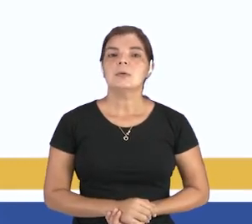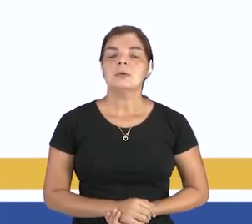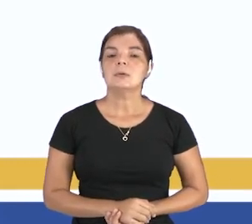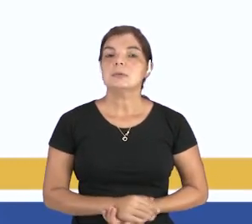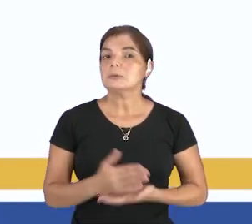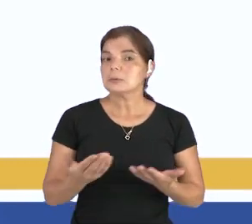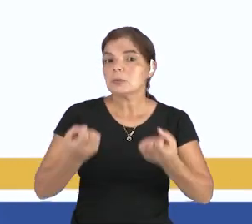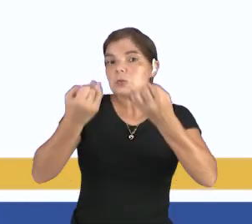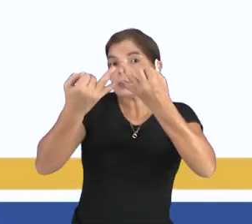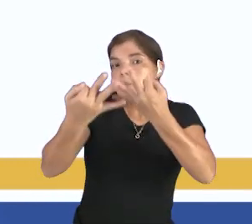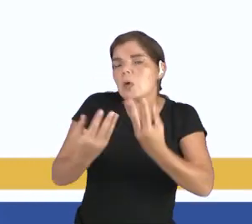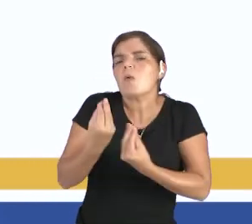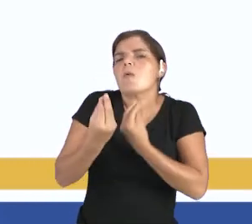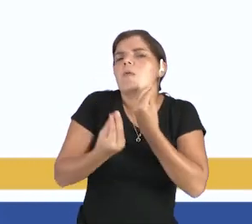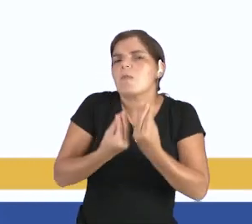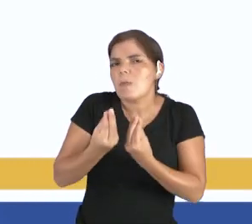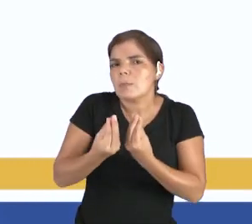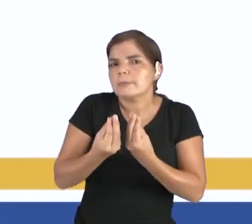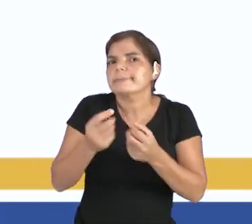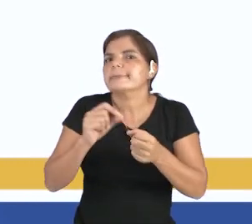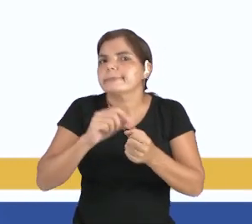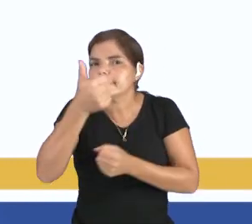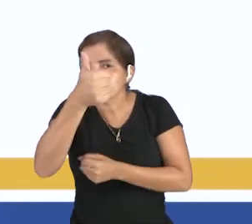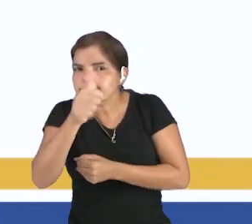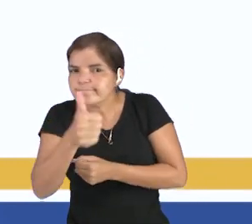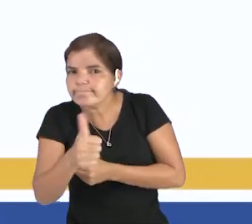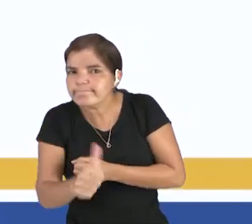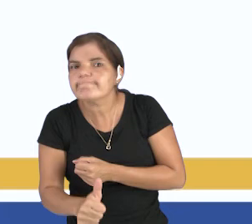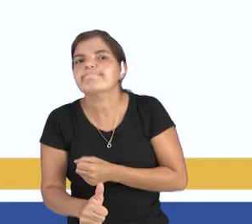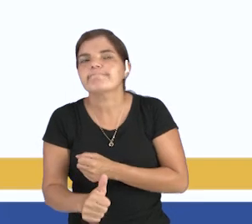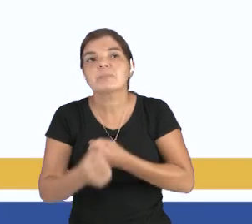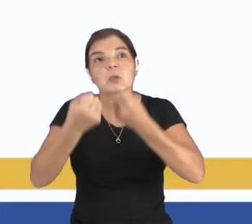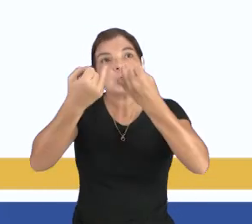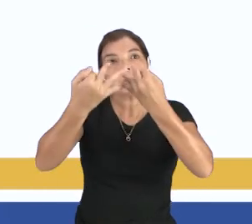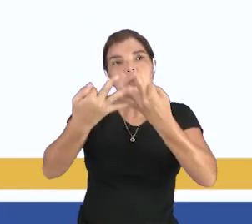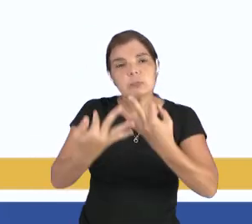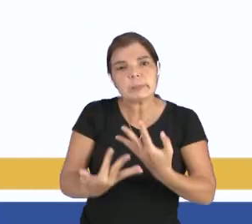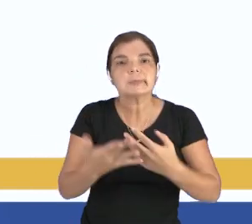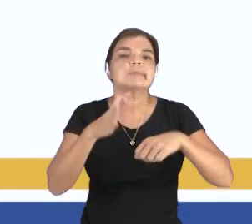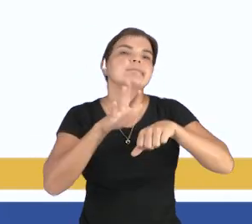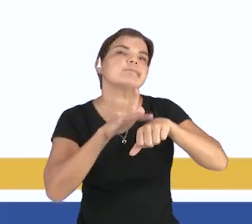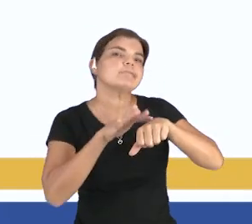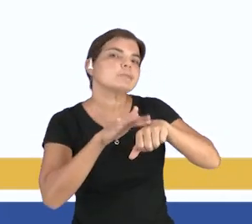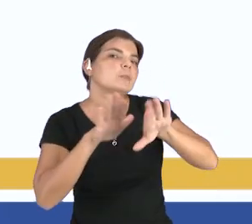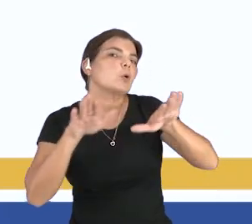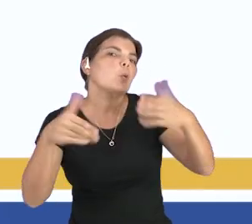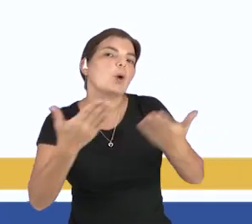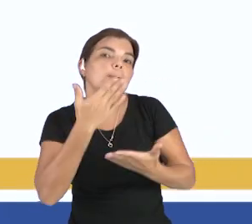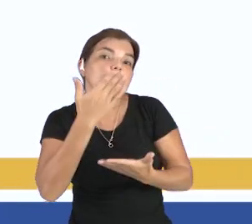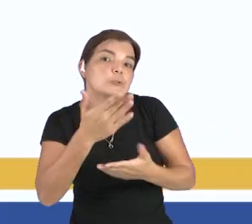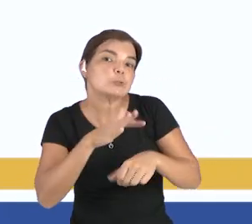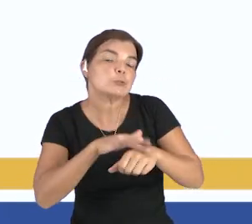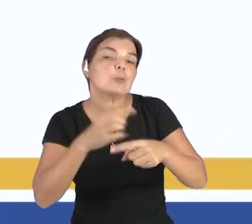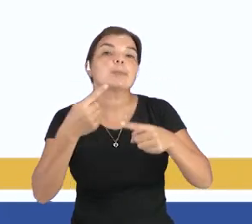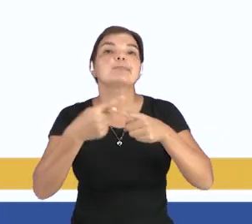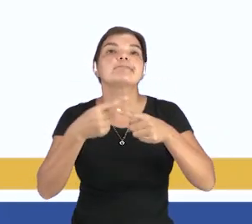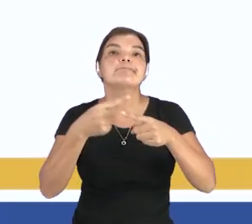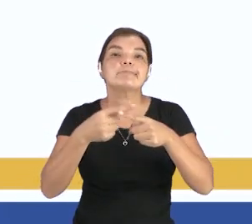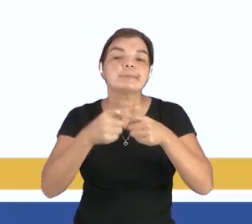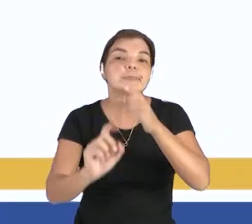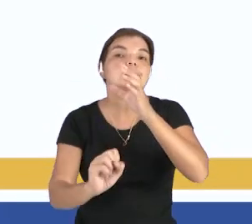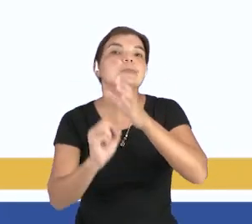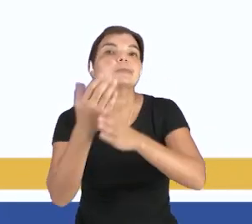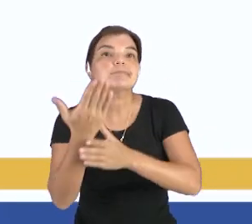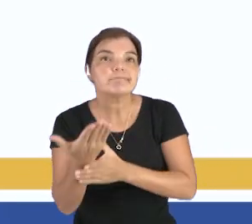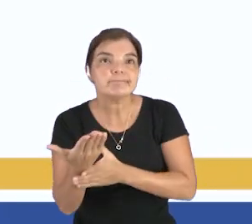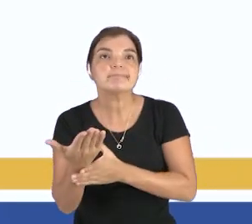A explicação de como foi feito o diagnóstico, né? explicar a doença, que tipo de doença, por que que aquela doença